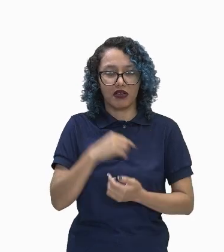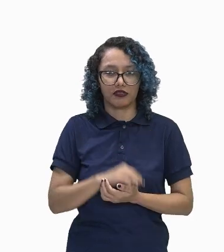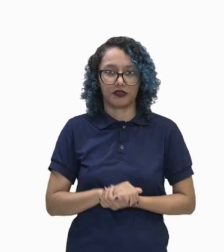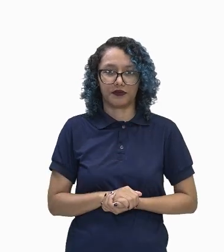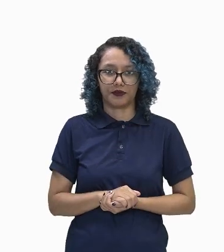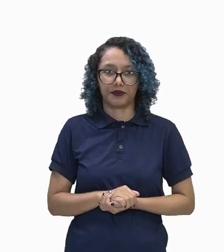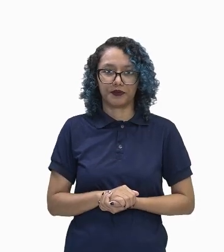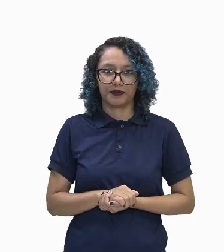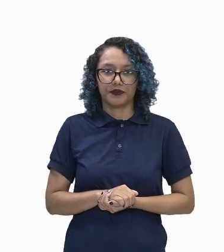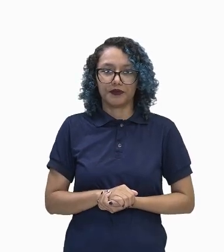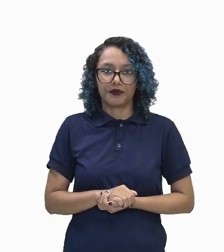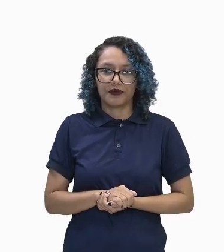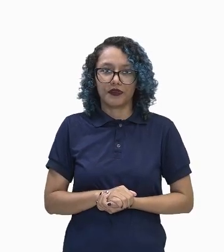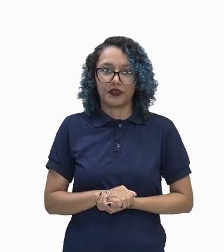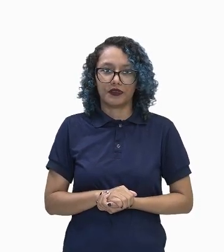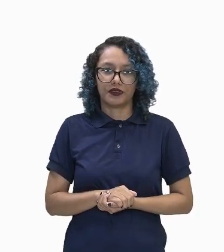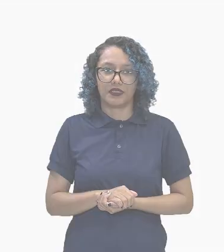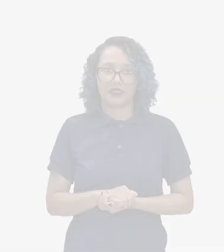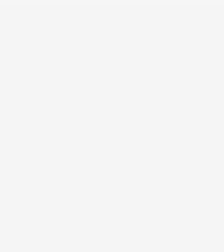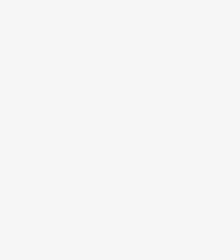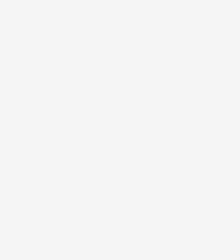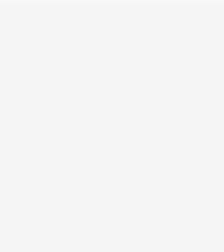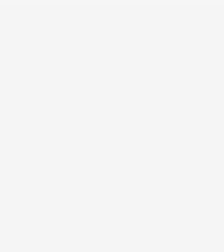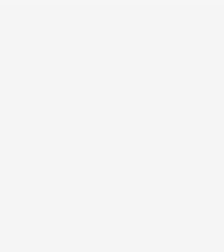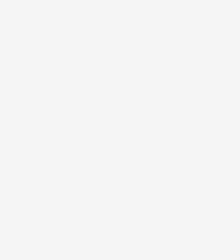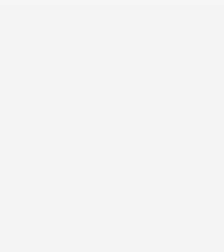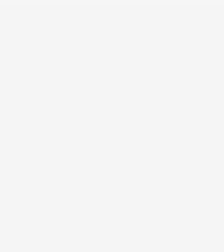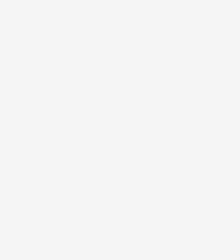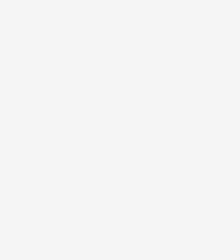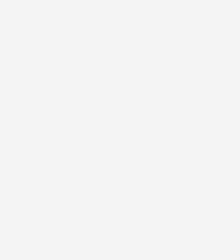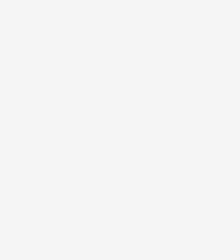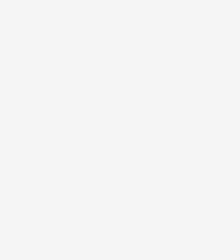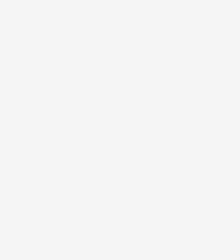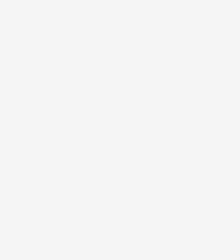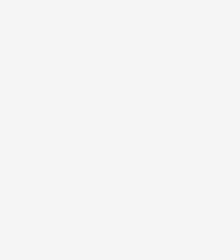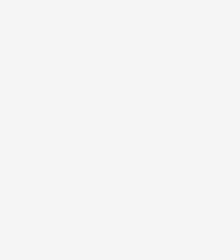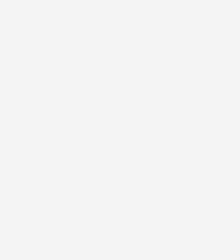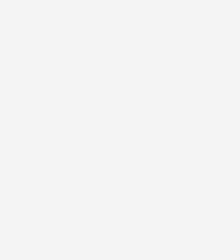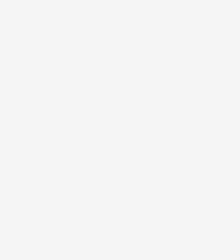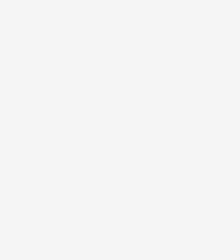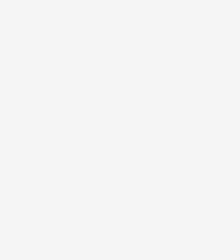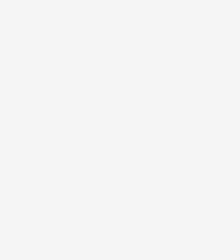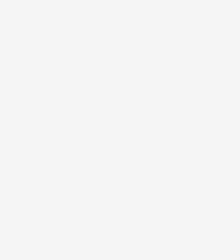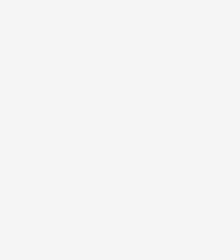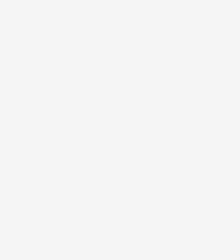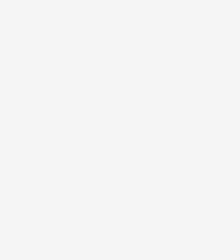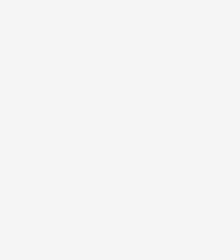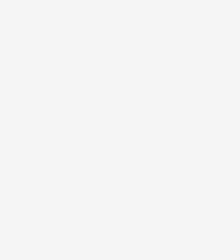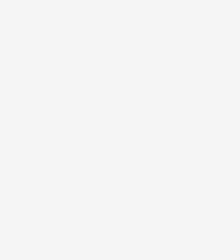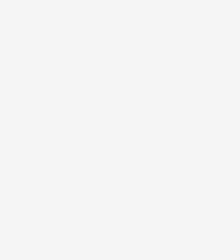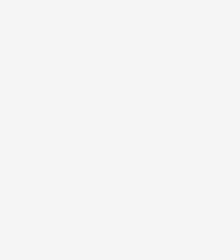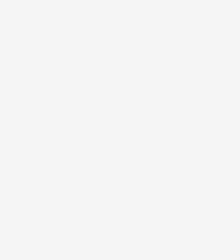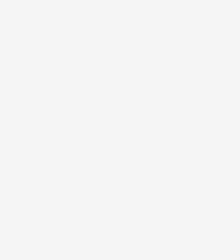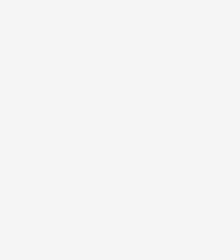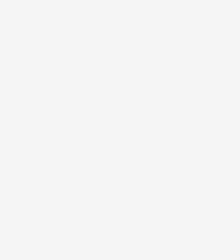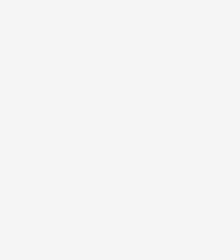ele cria imagens, escreve sobre uma natureza que está acontecendo dentro da cabeça dele, por